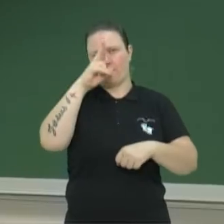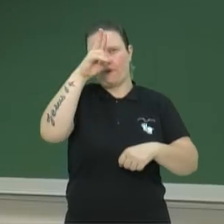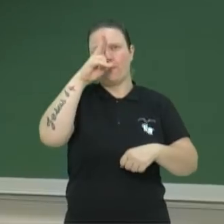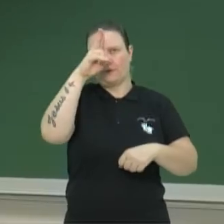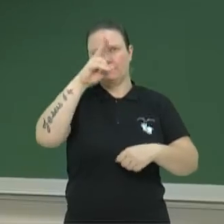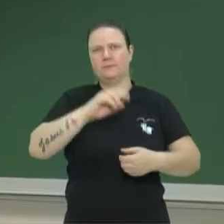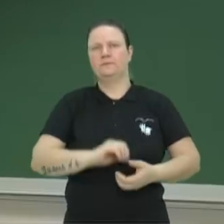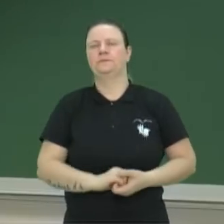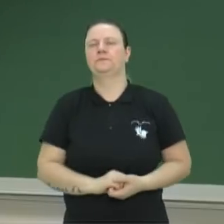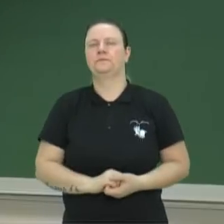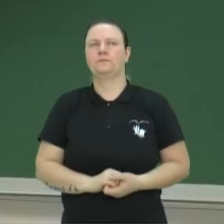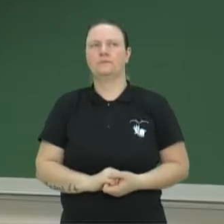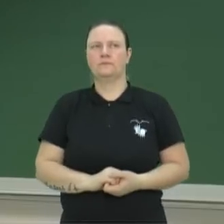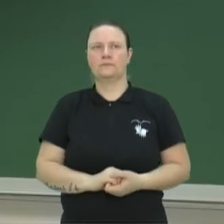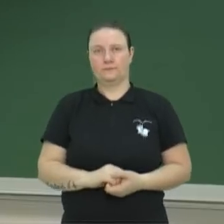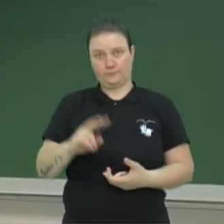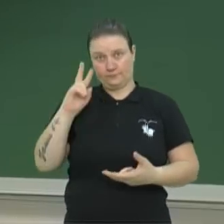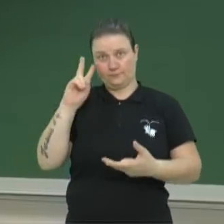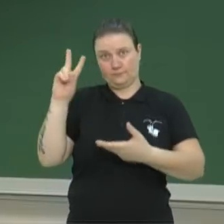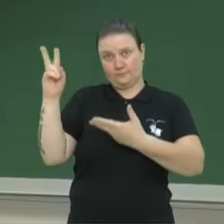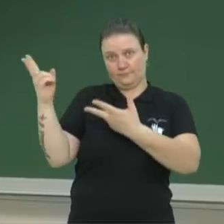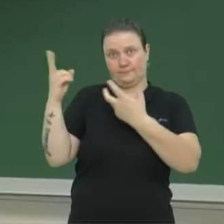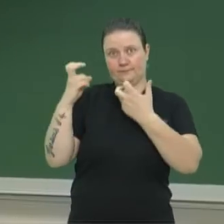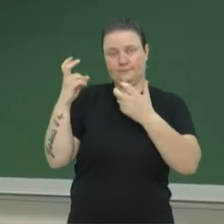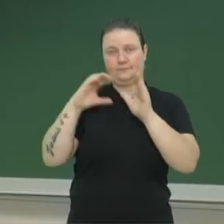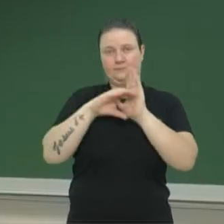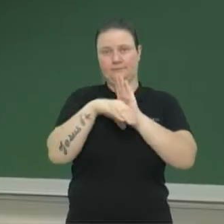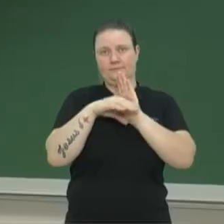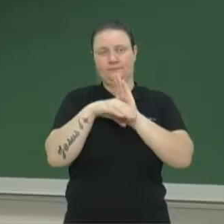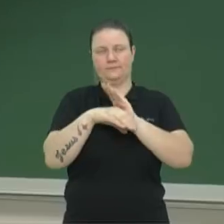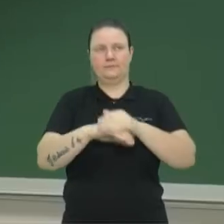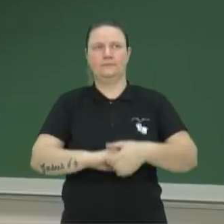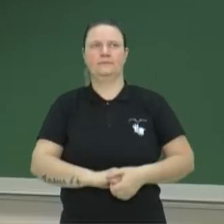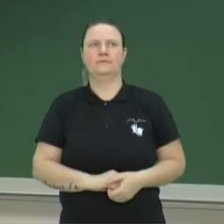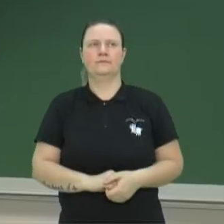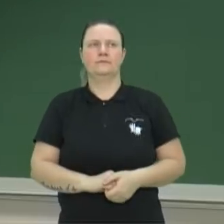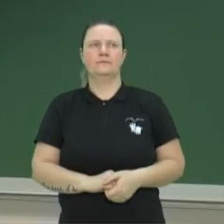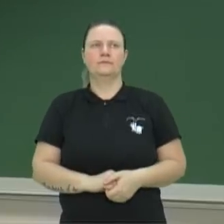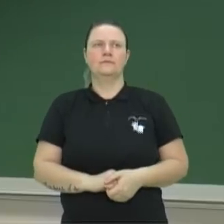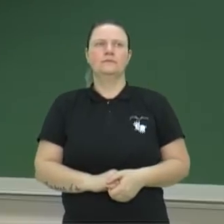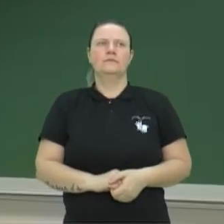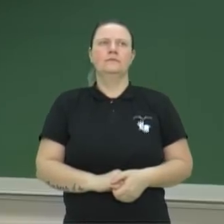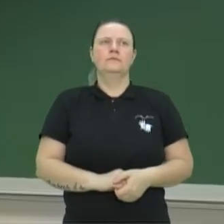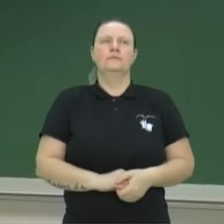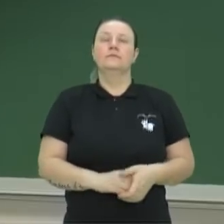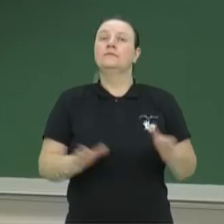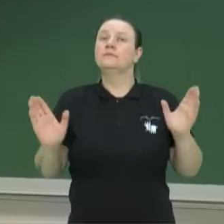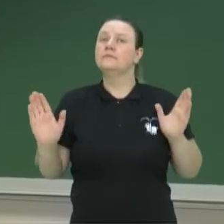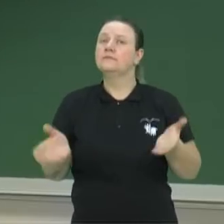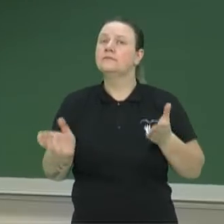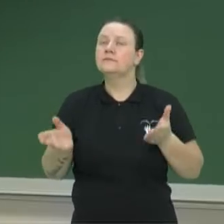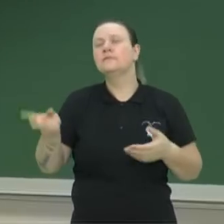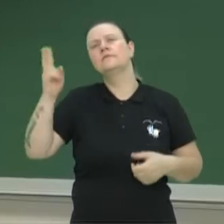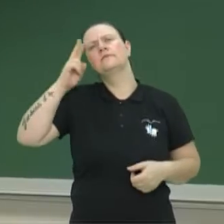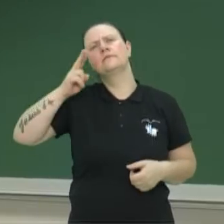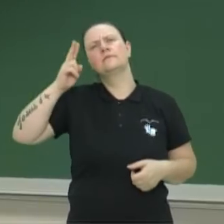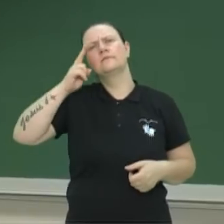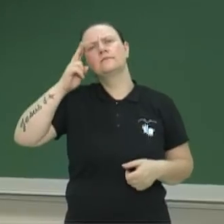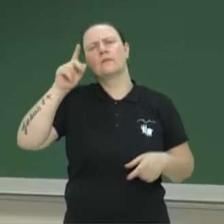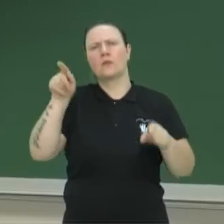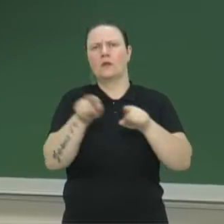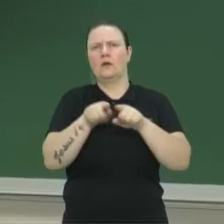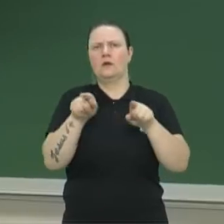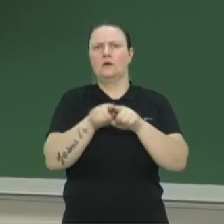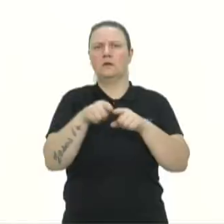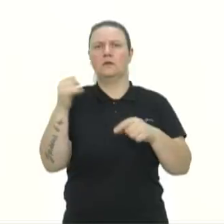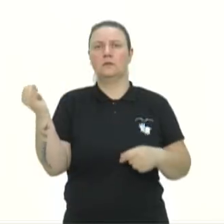relação à linguagem, a este conceito aqui de sílaba tônica. Agora, vamos relembrar aqui mais uma coisinha